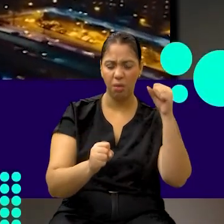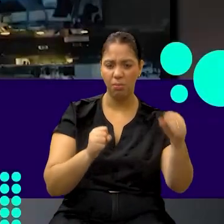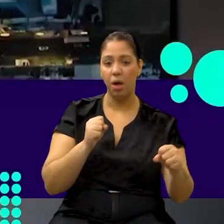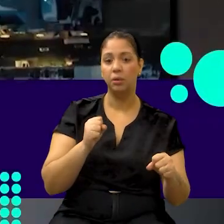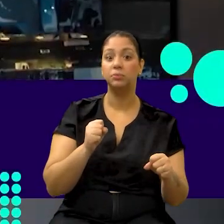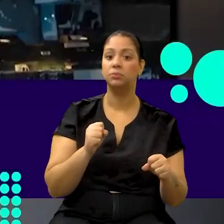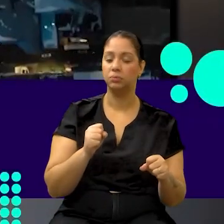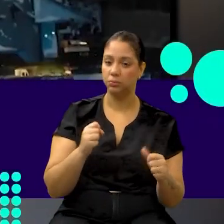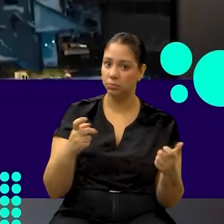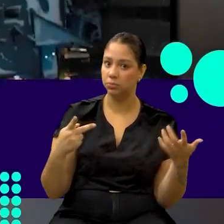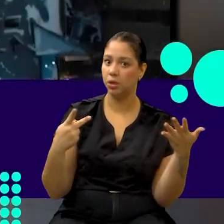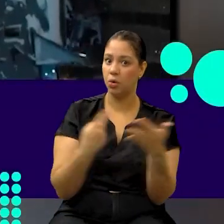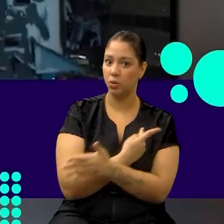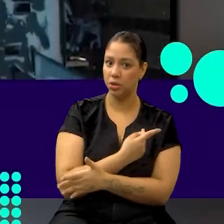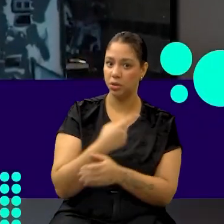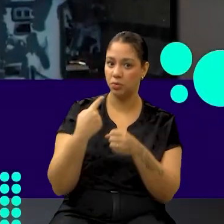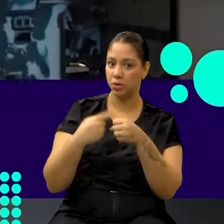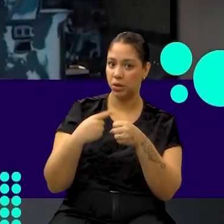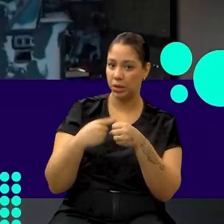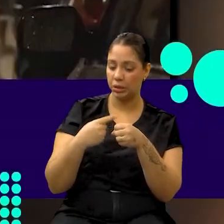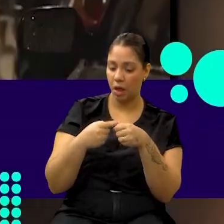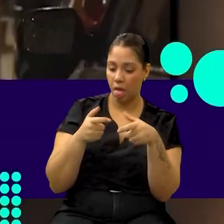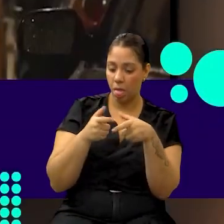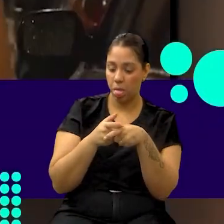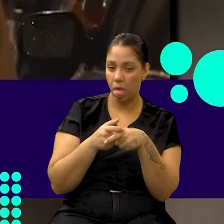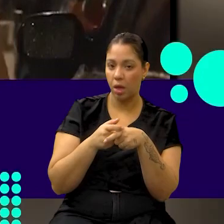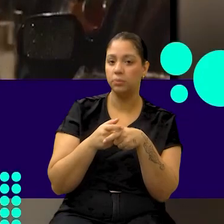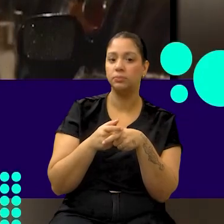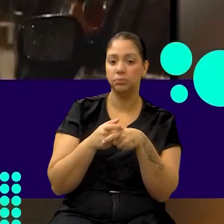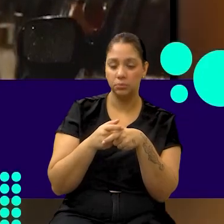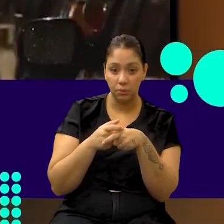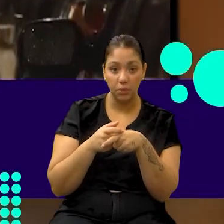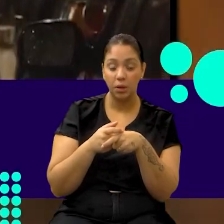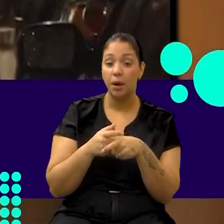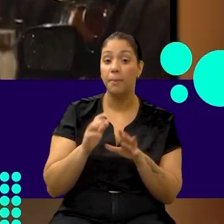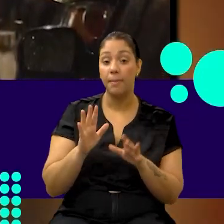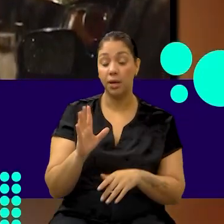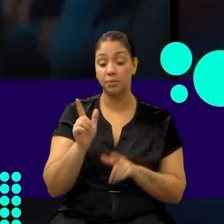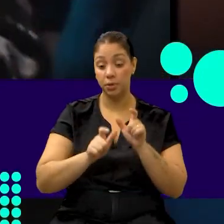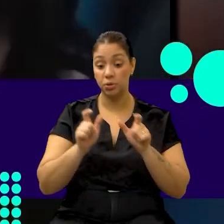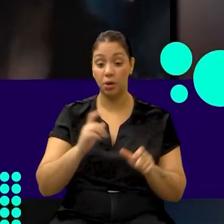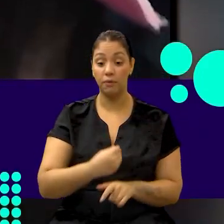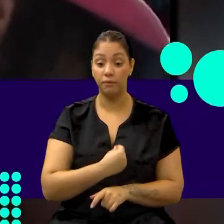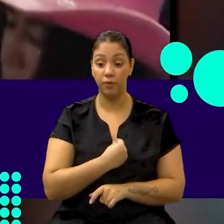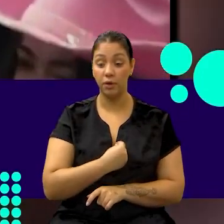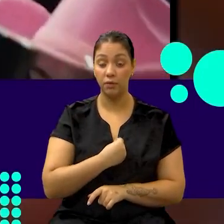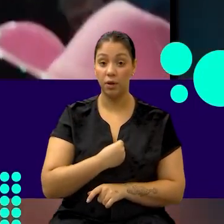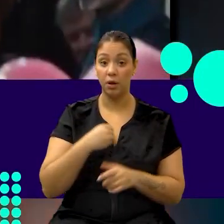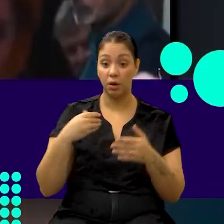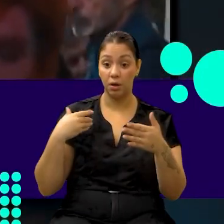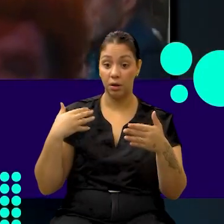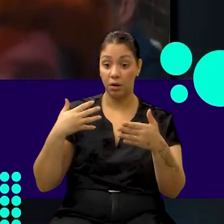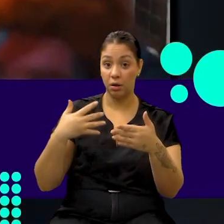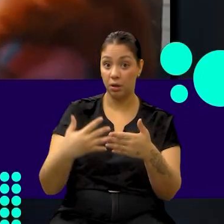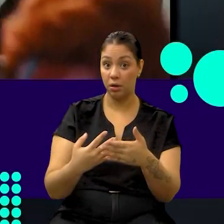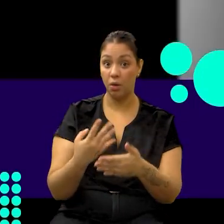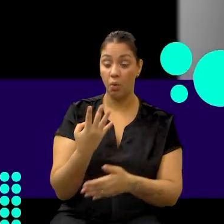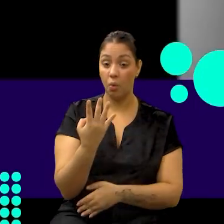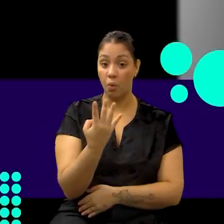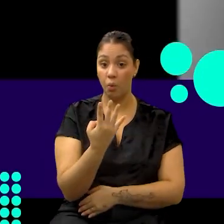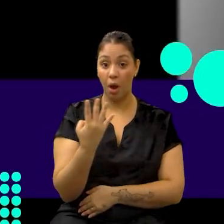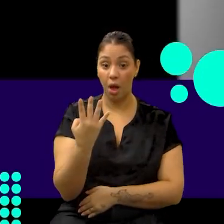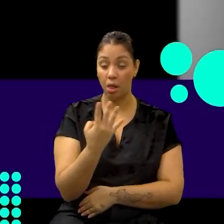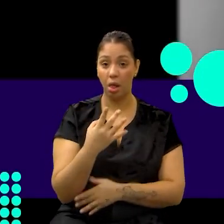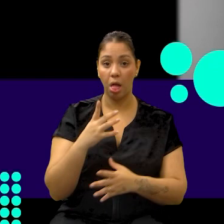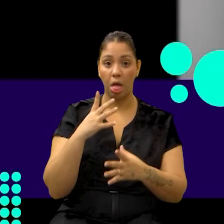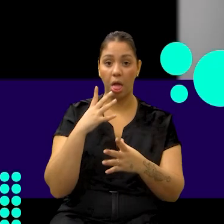do serial killer Ghostface ocorridos na pequena cidade de Woodsboro. Sobreviventes desses crimes, Tara,